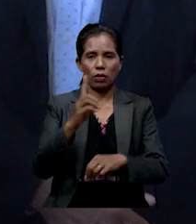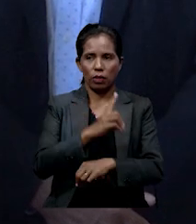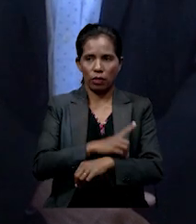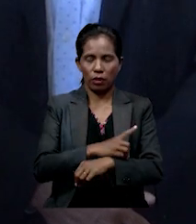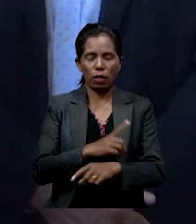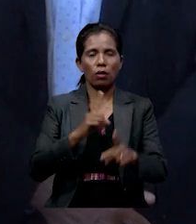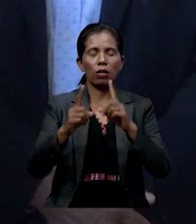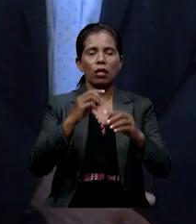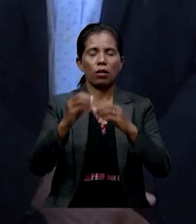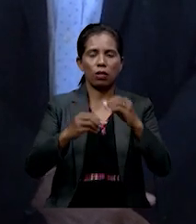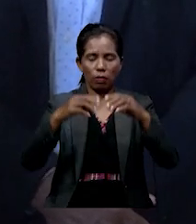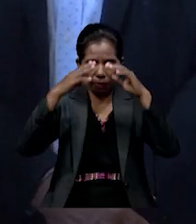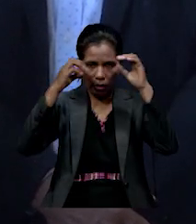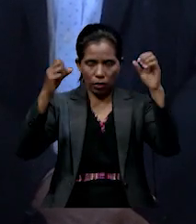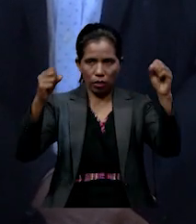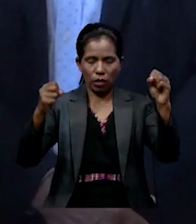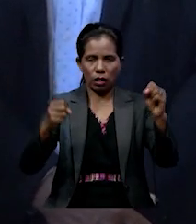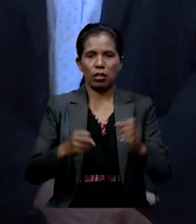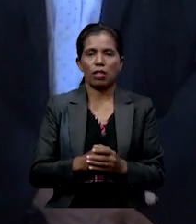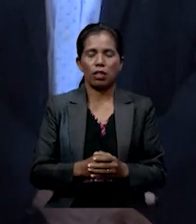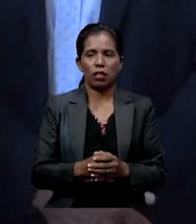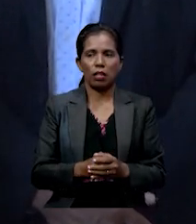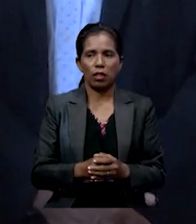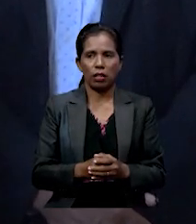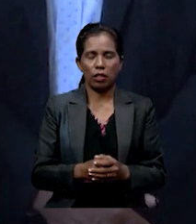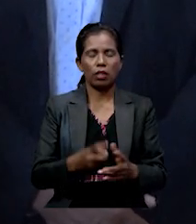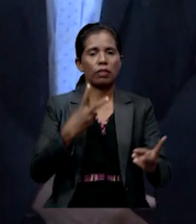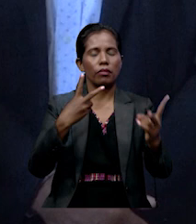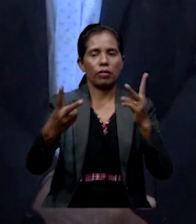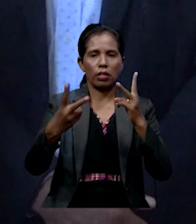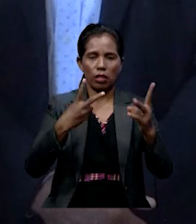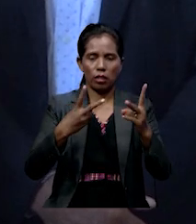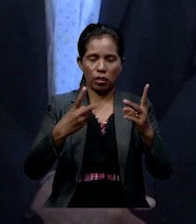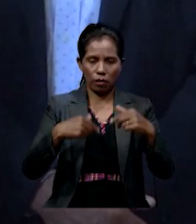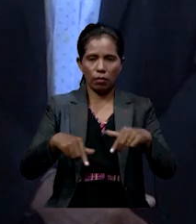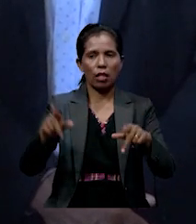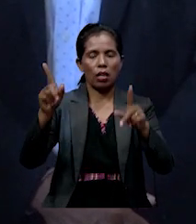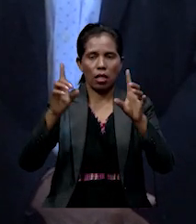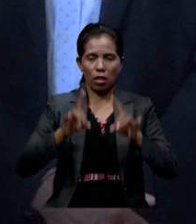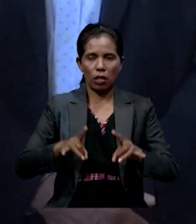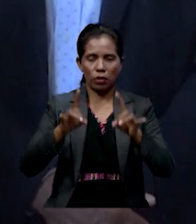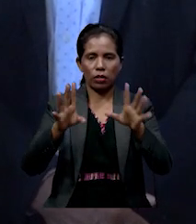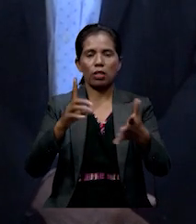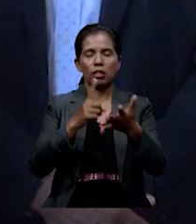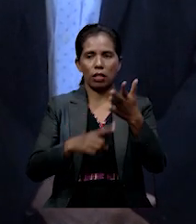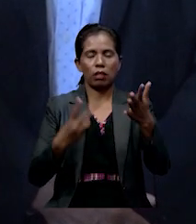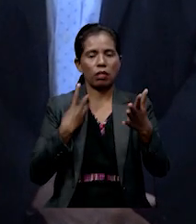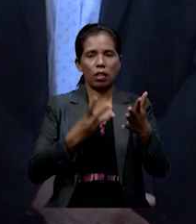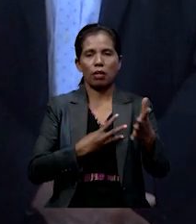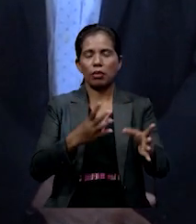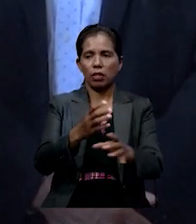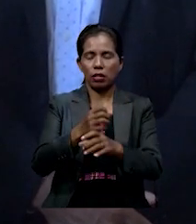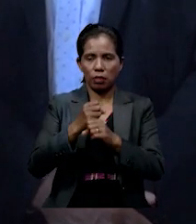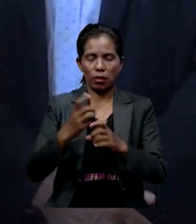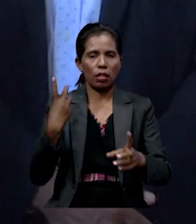mas kona ba presidente republika nia viazen ba Australia saida ma kami simu ami